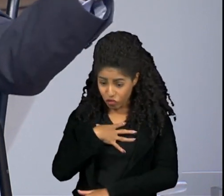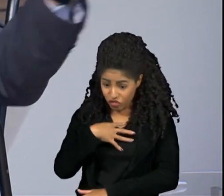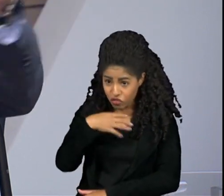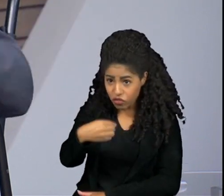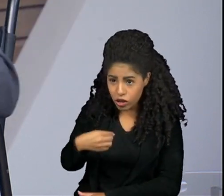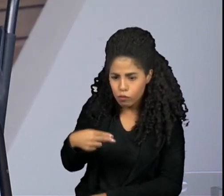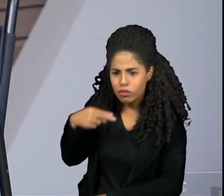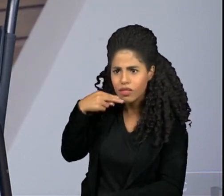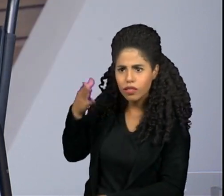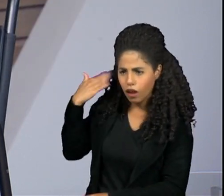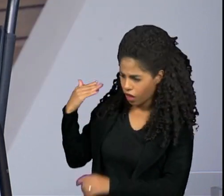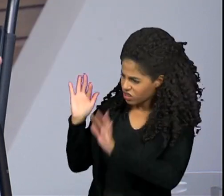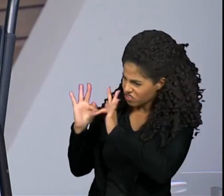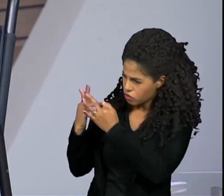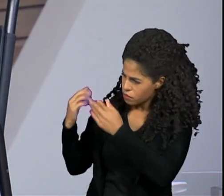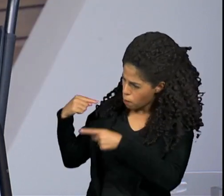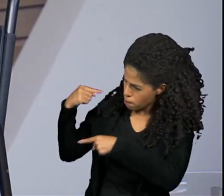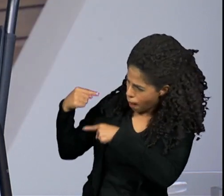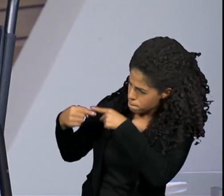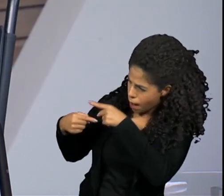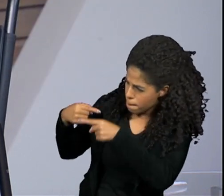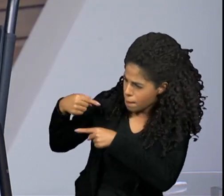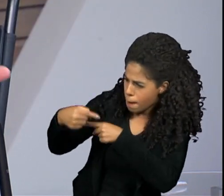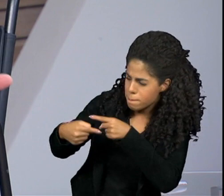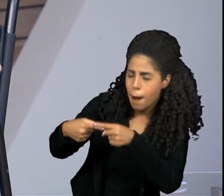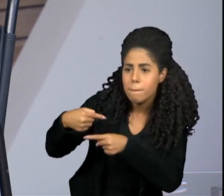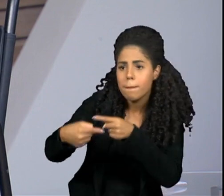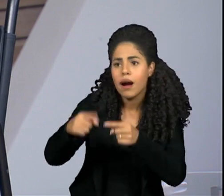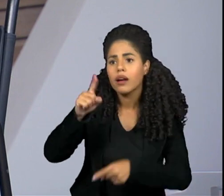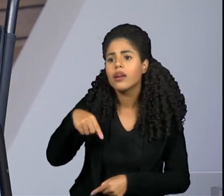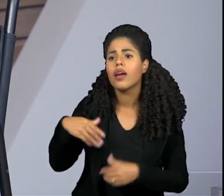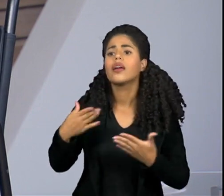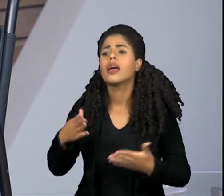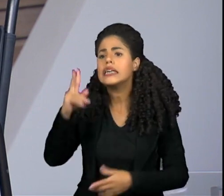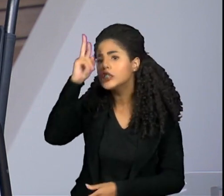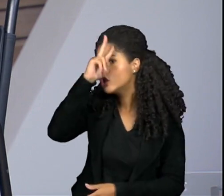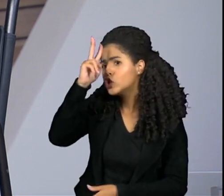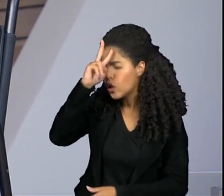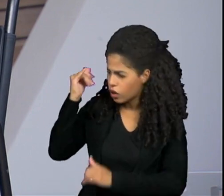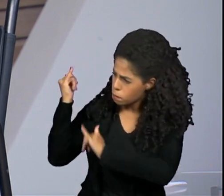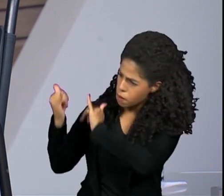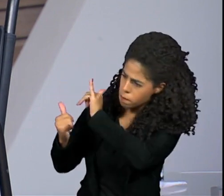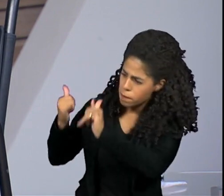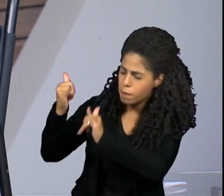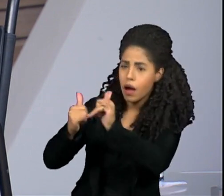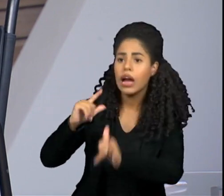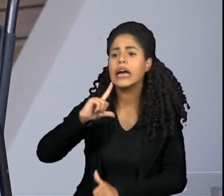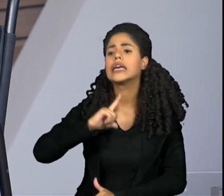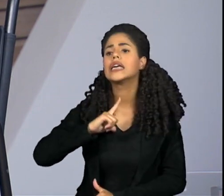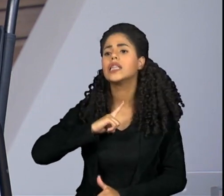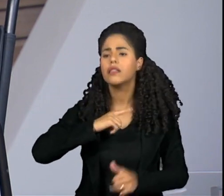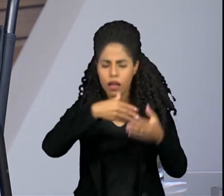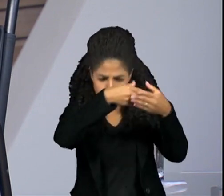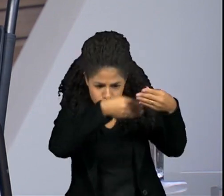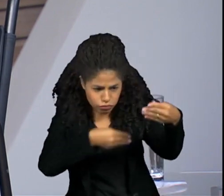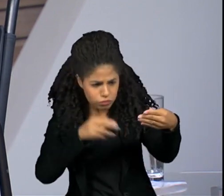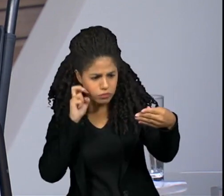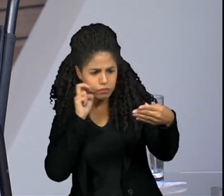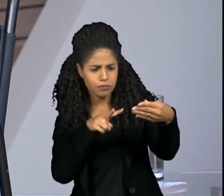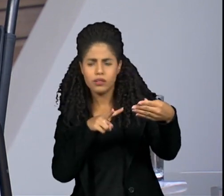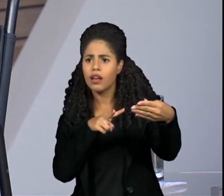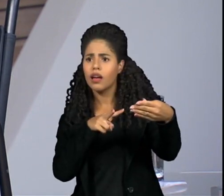para falar aqui da família agora, de protestantes. E as histórias que nós temos, os registros históricos que existem no Brasil, é de um